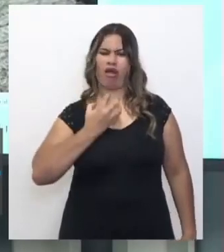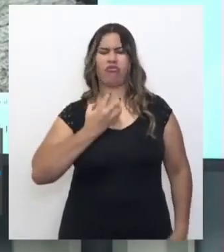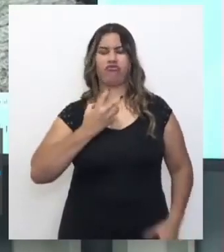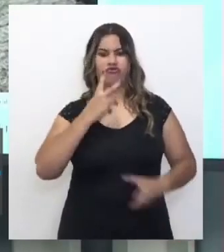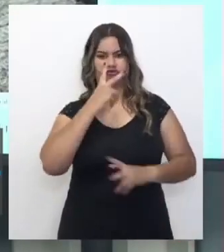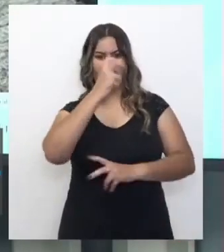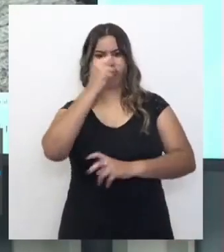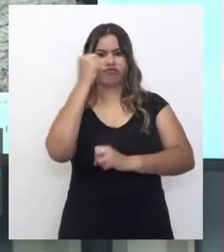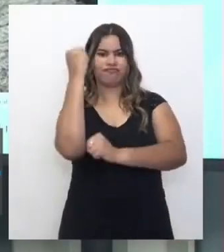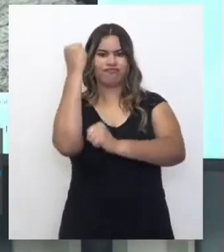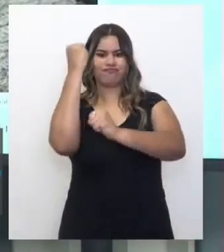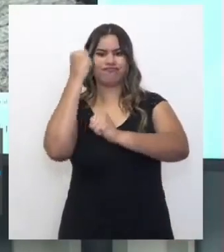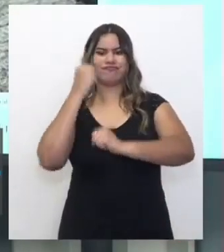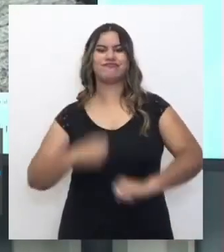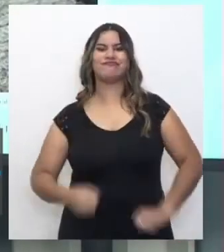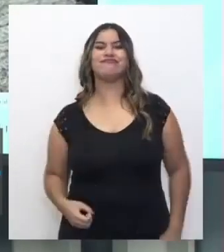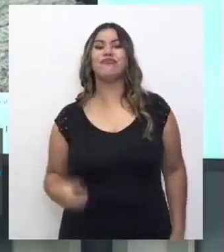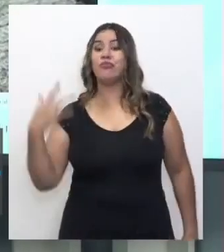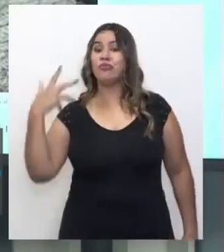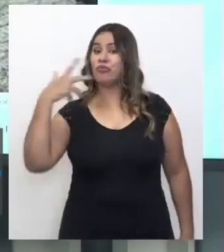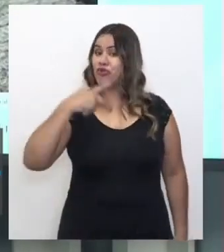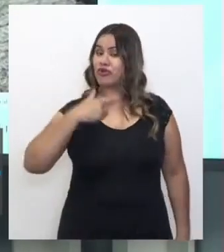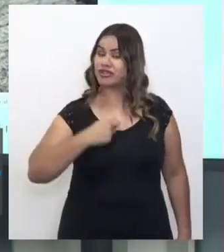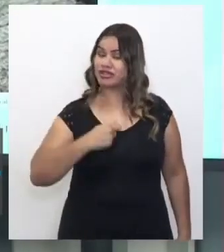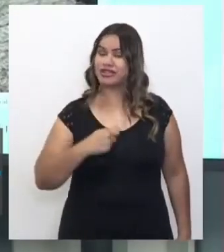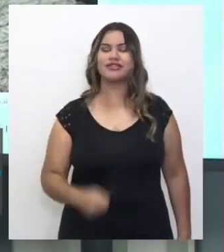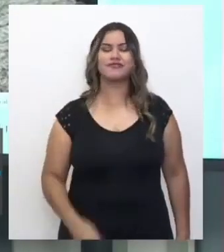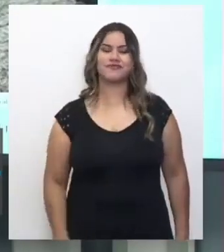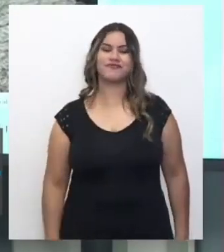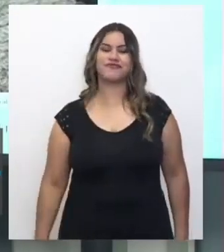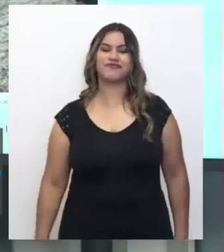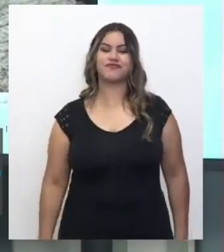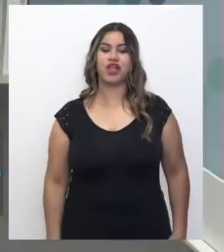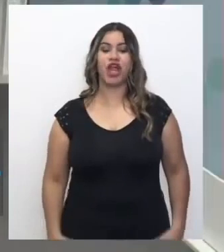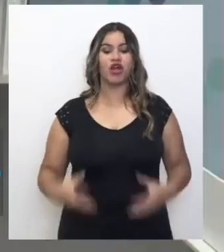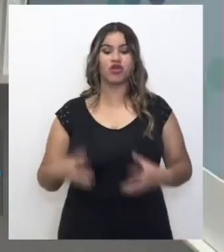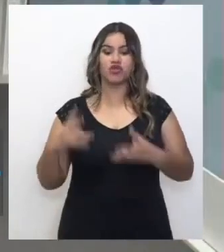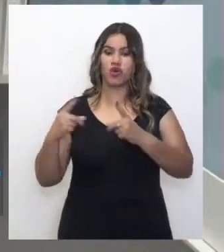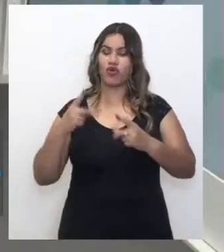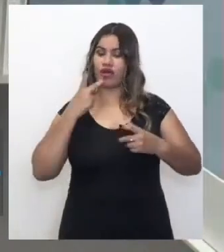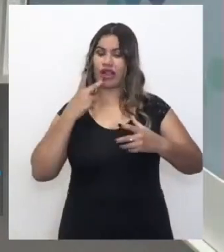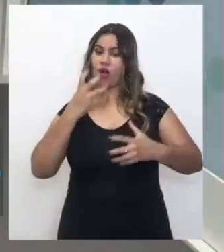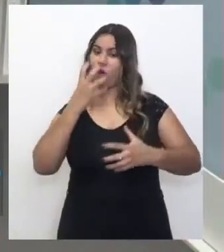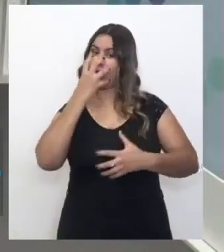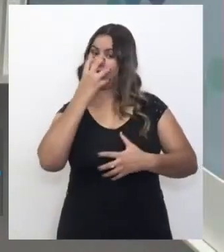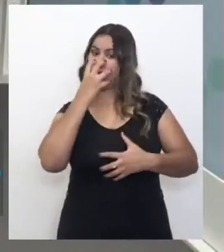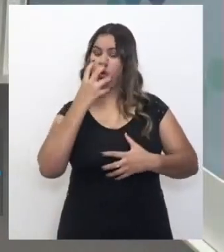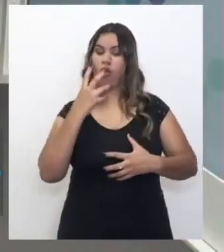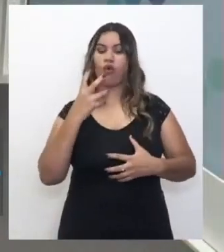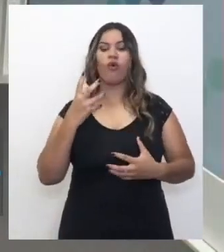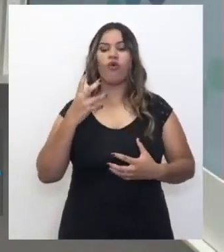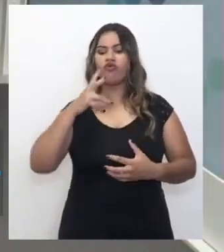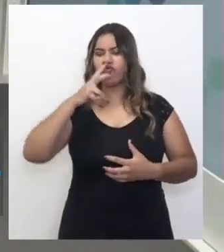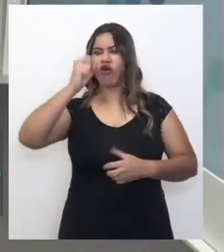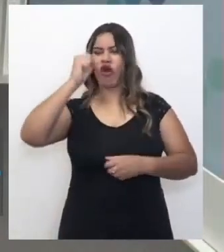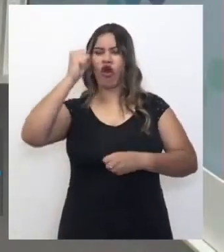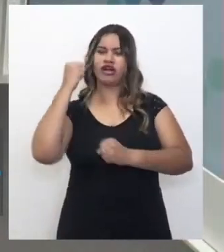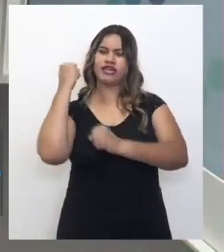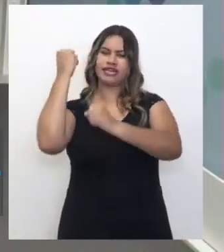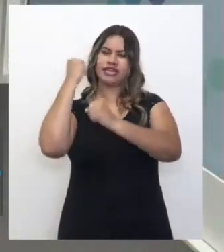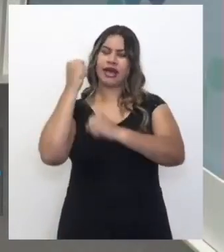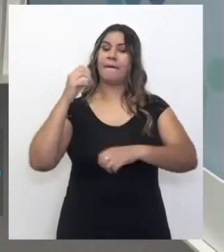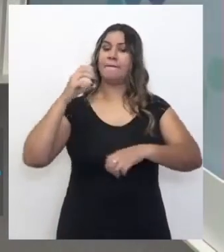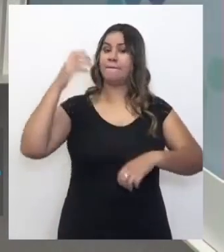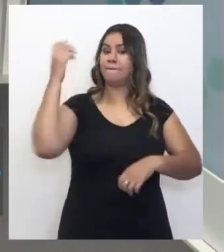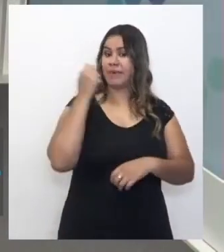bonito. Né, sempre colocando a questão do porte do cachorro, né? Cão, porte grande, branco e cinza,